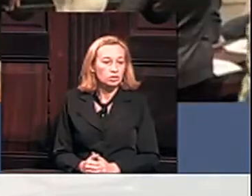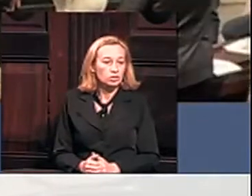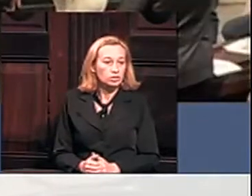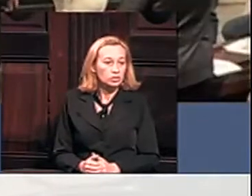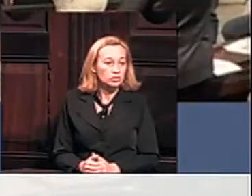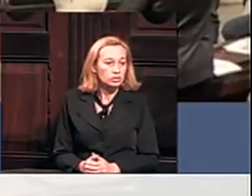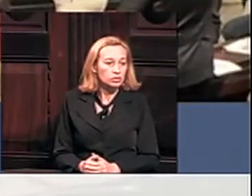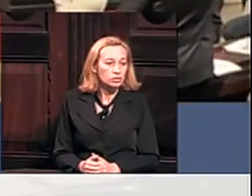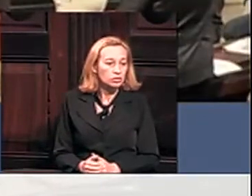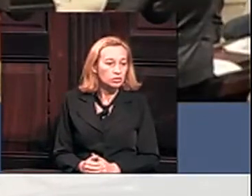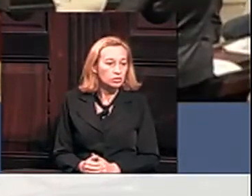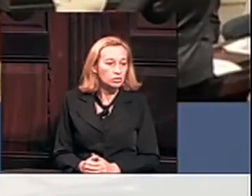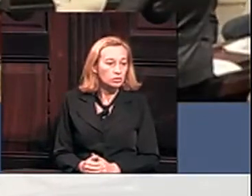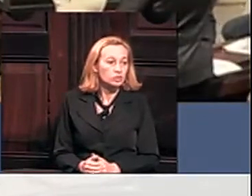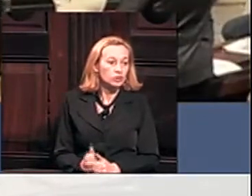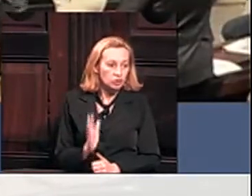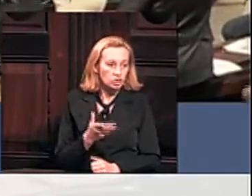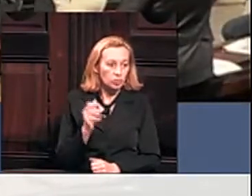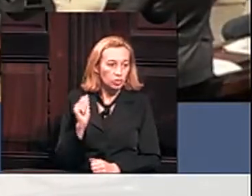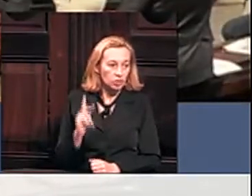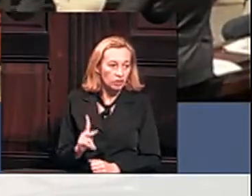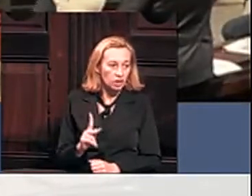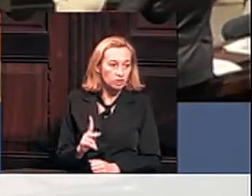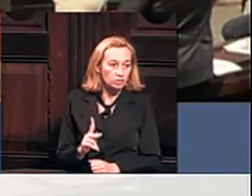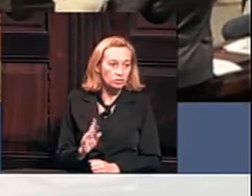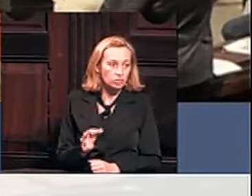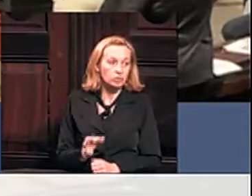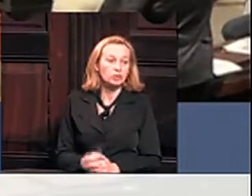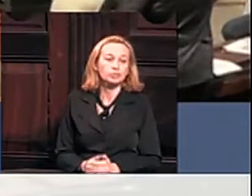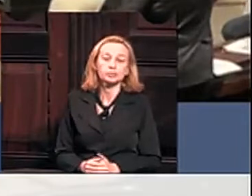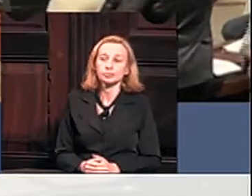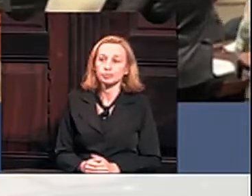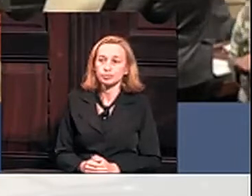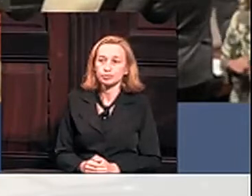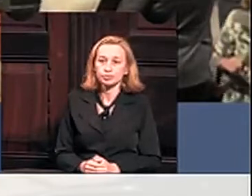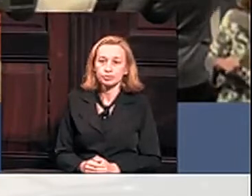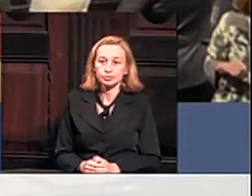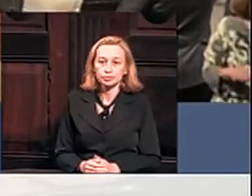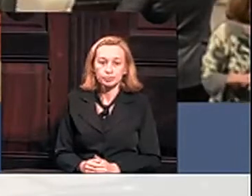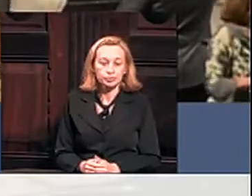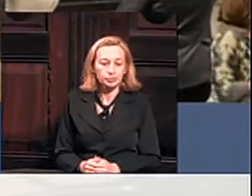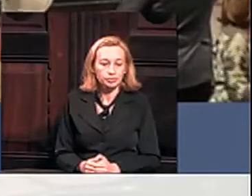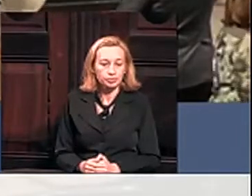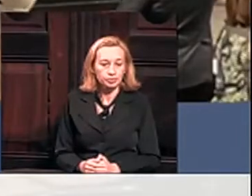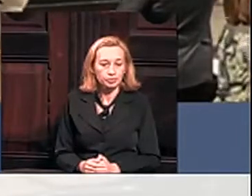Foi autorizativo. Foi aprovado na substitutiva, no substitutivo.